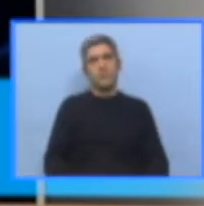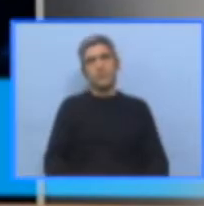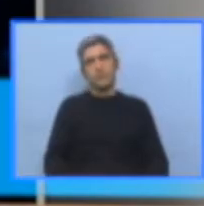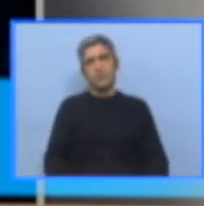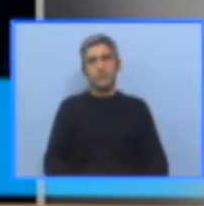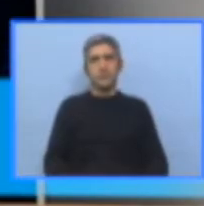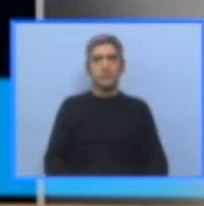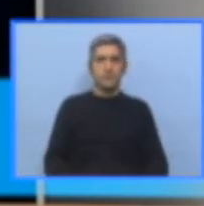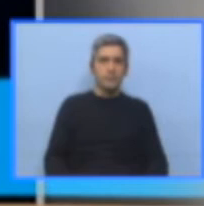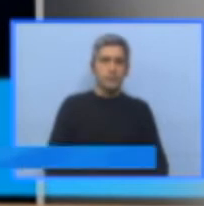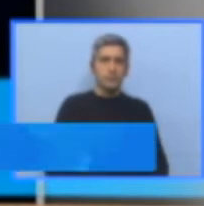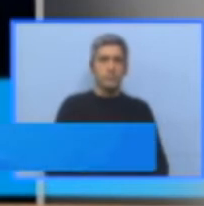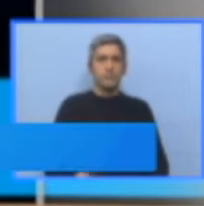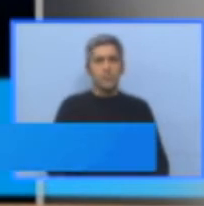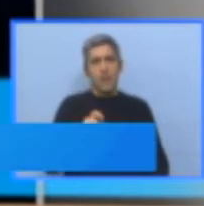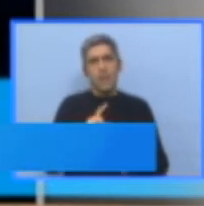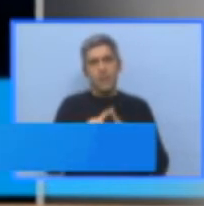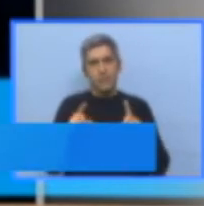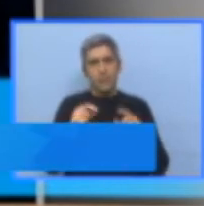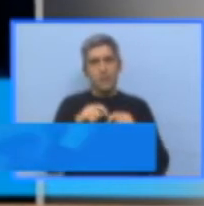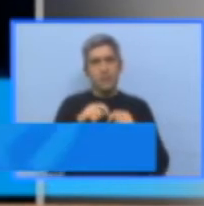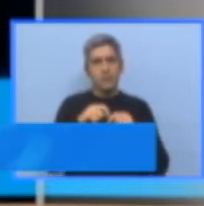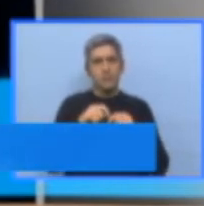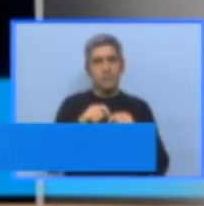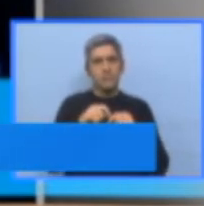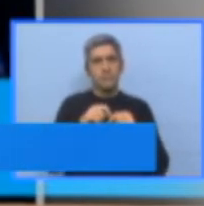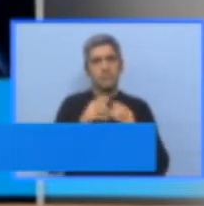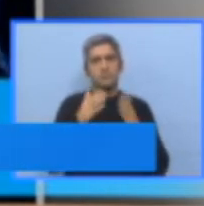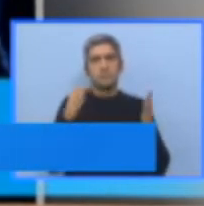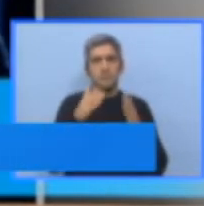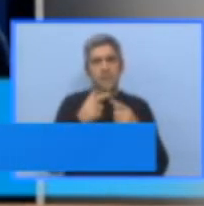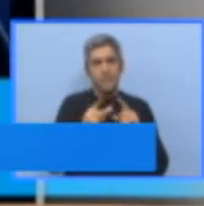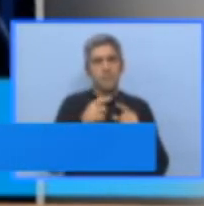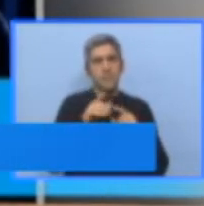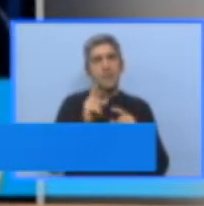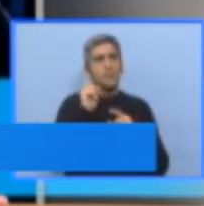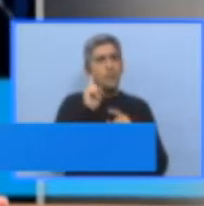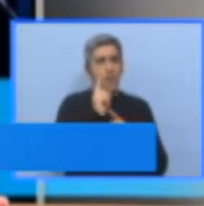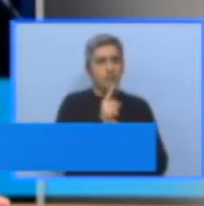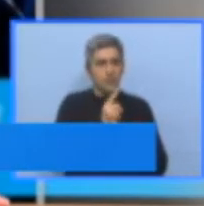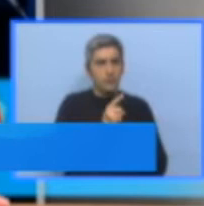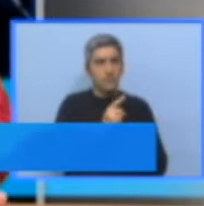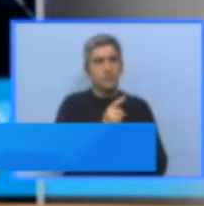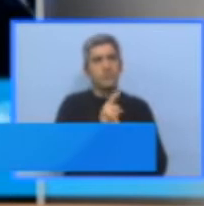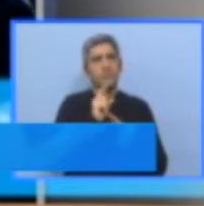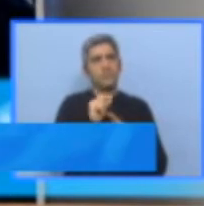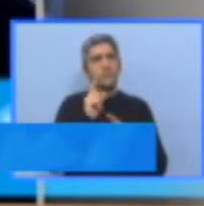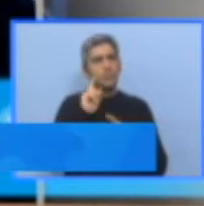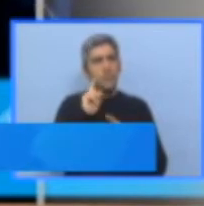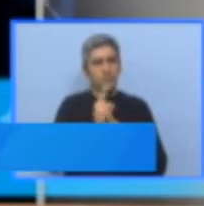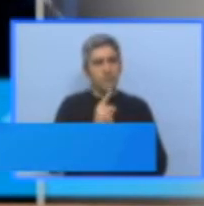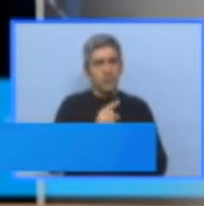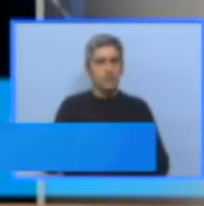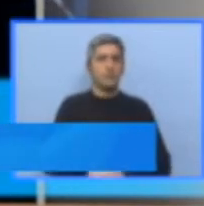uma escala diferente, mas... Igualmente determinante, mas acredito. Igualmente determinante e igualmente